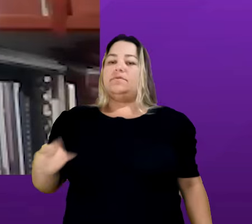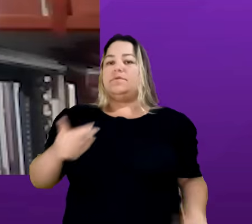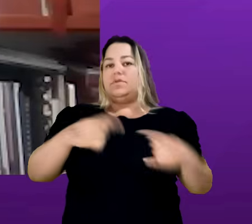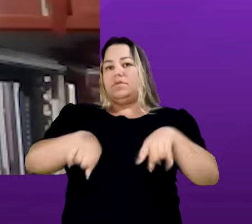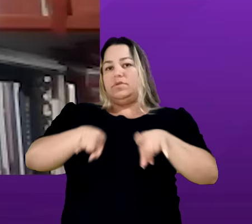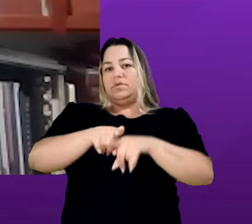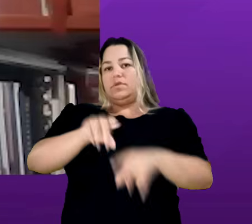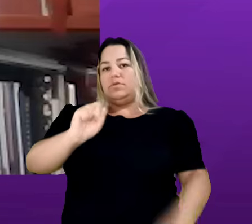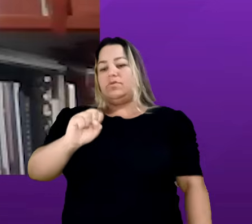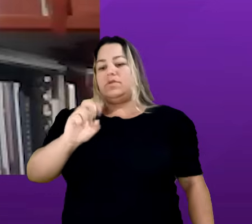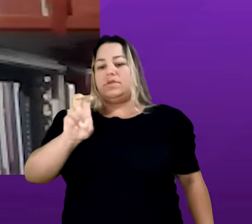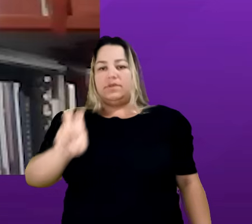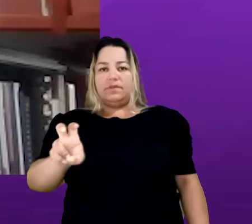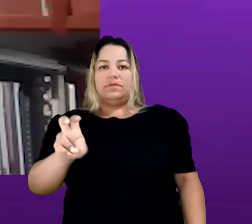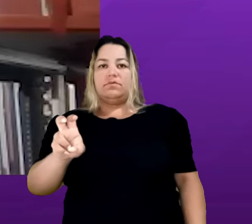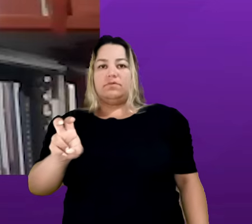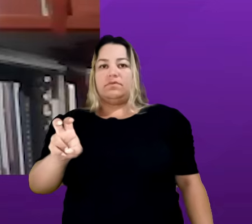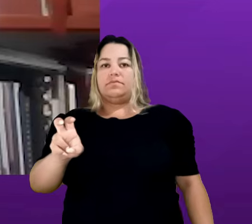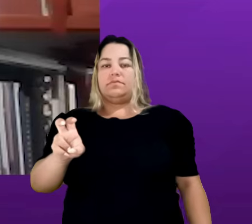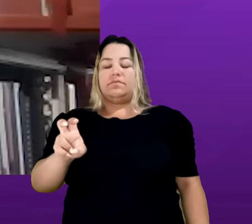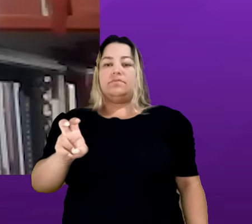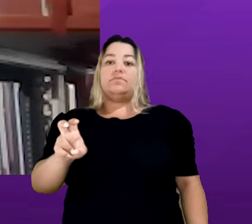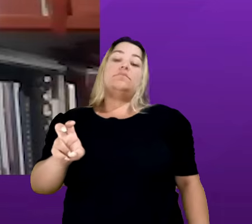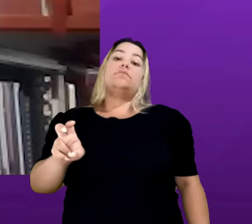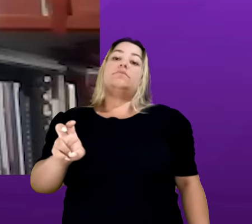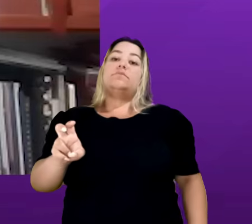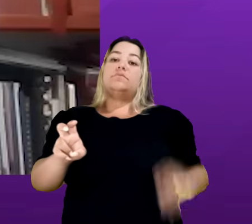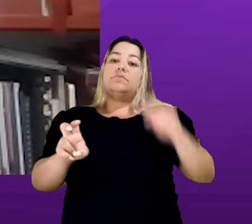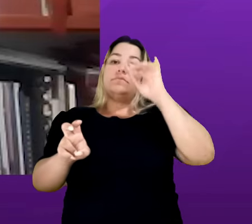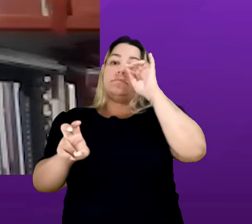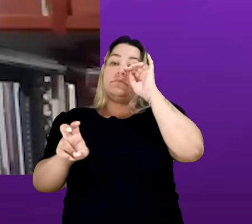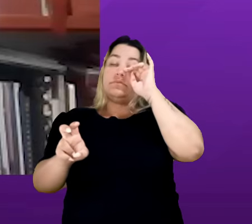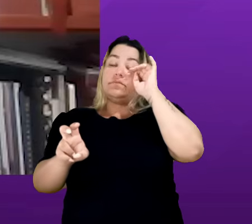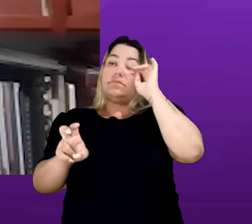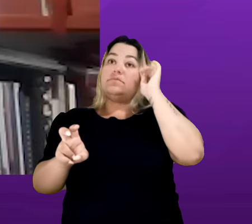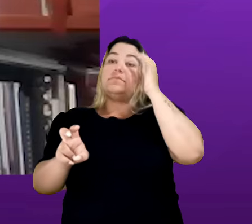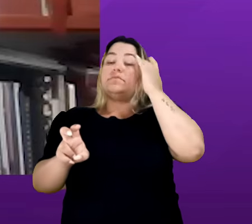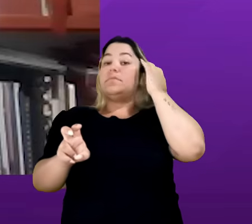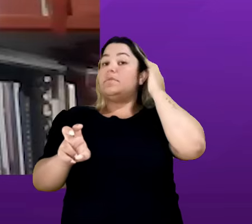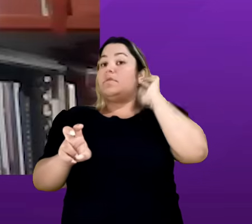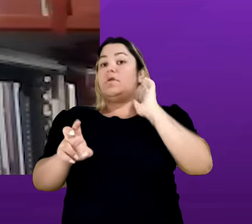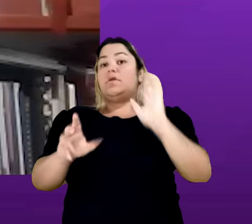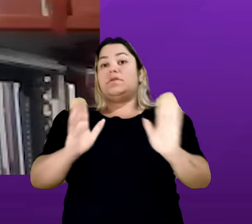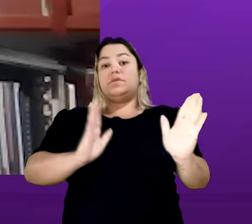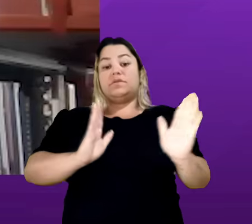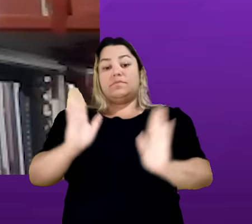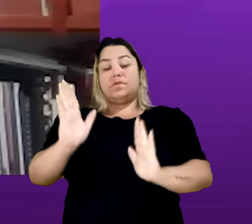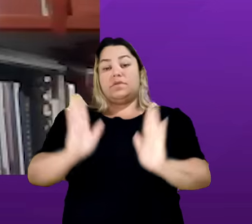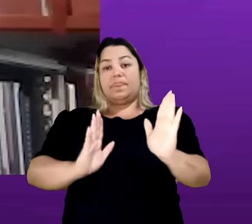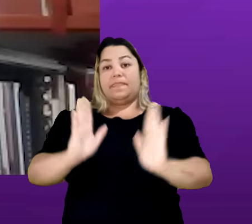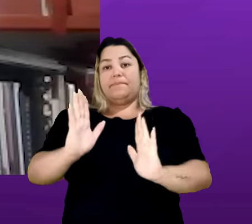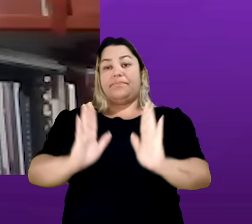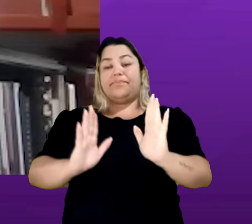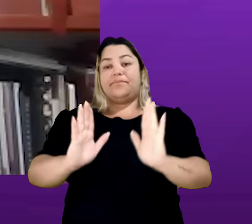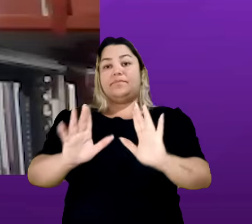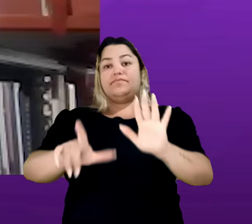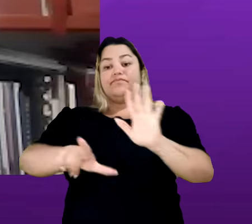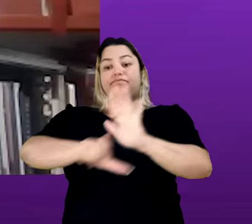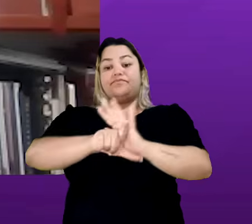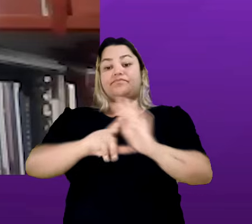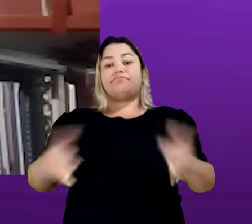85, e nesse período legislativo agora eu